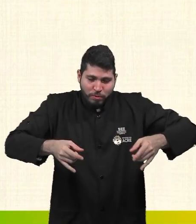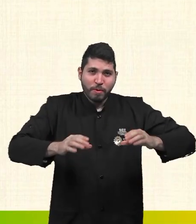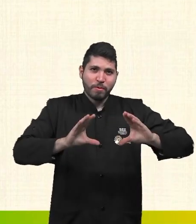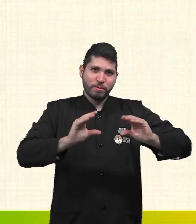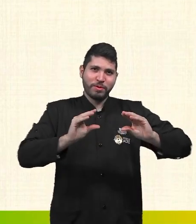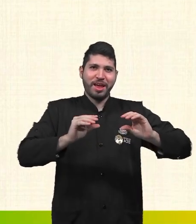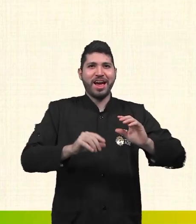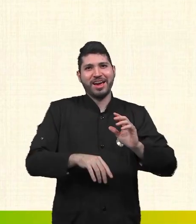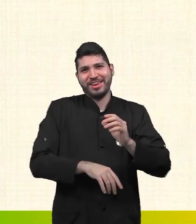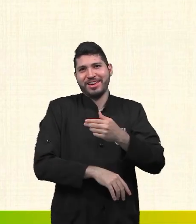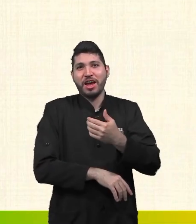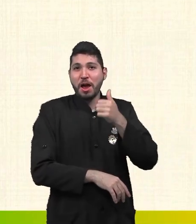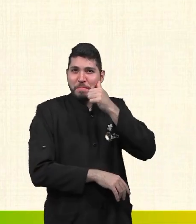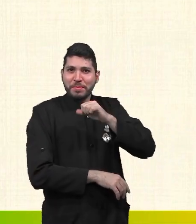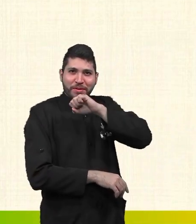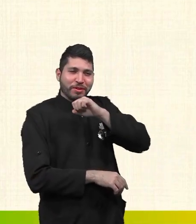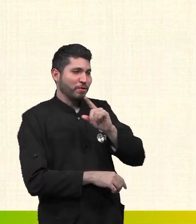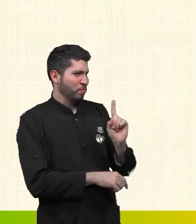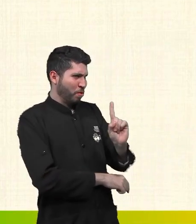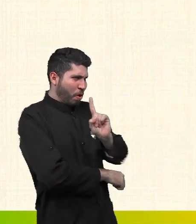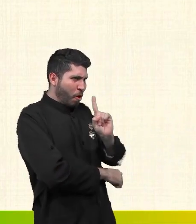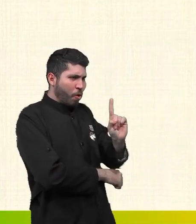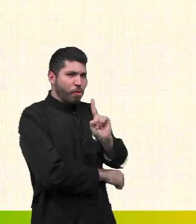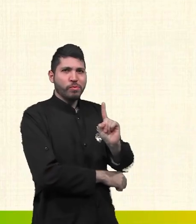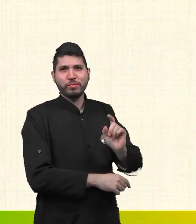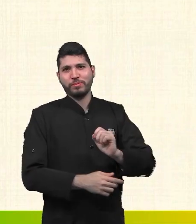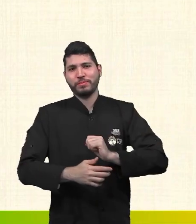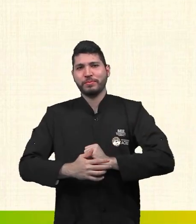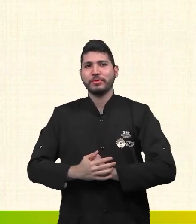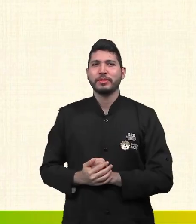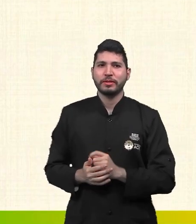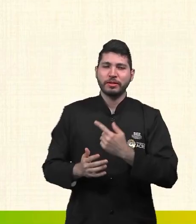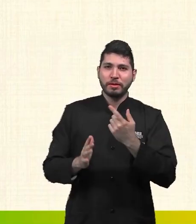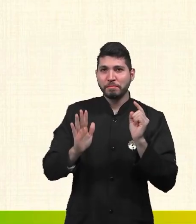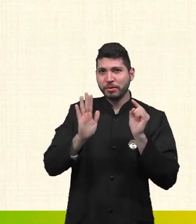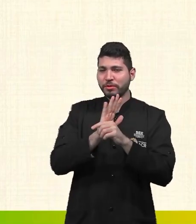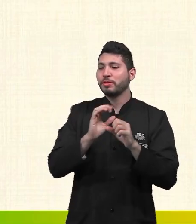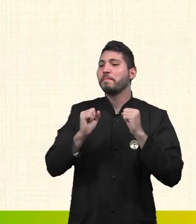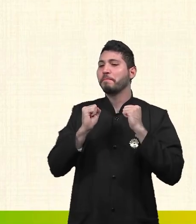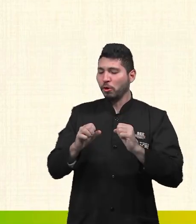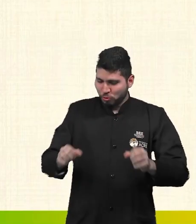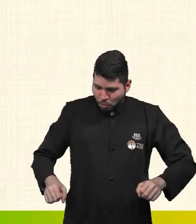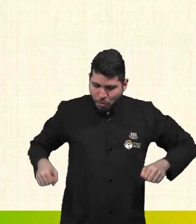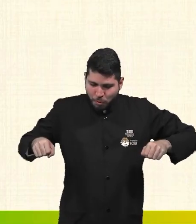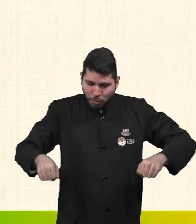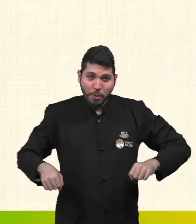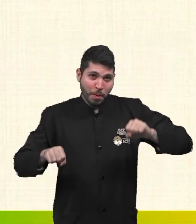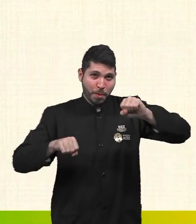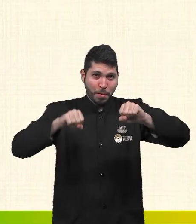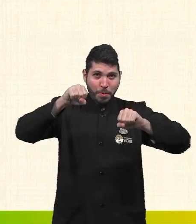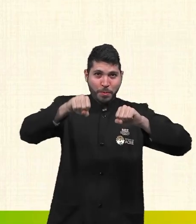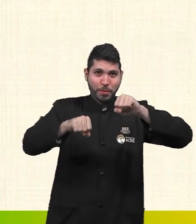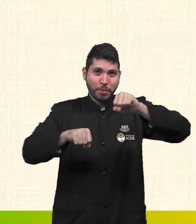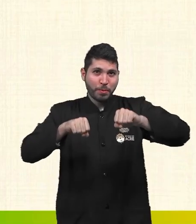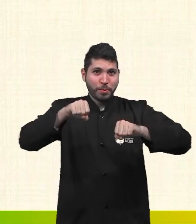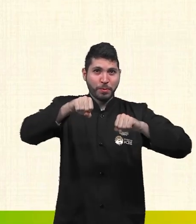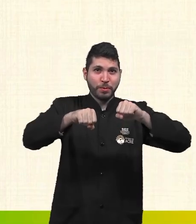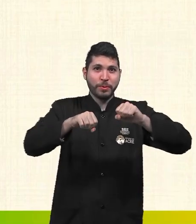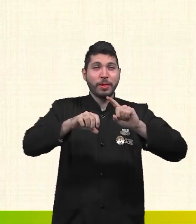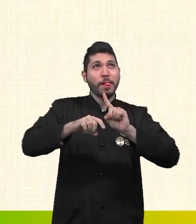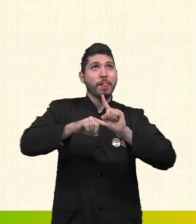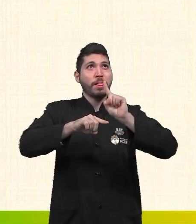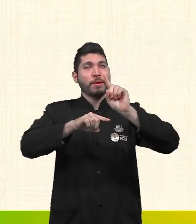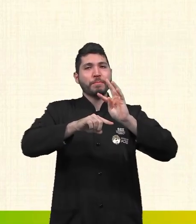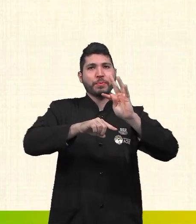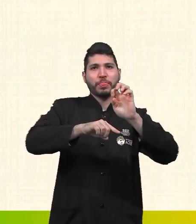não. Ele pergunta também se ele pode andar de triciclo no teto. E ela